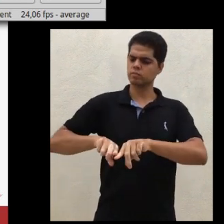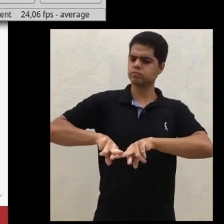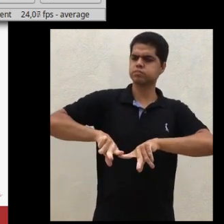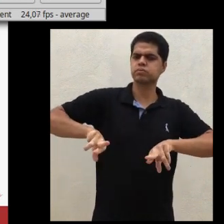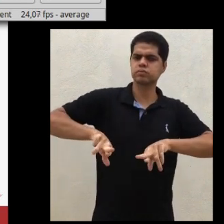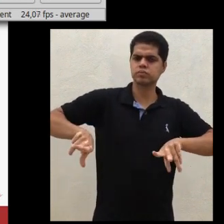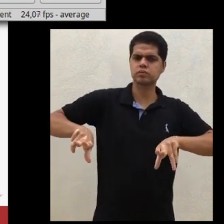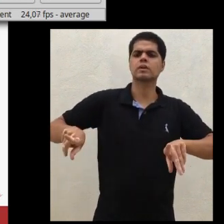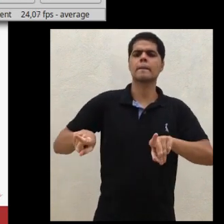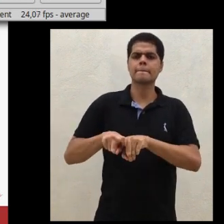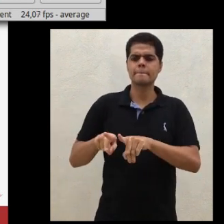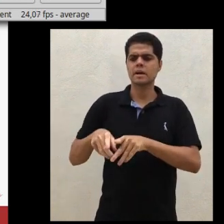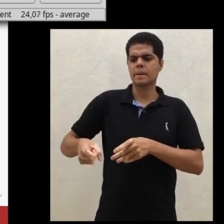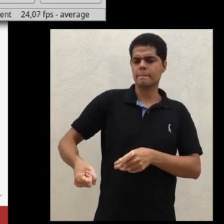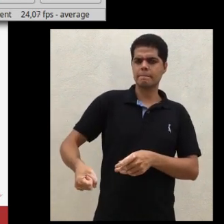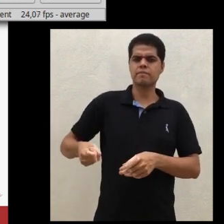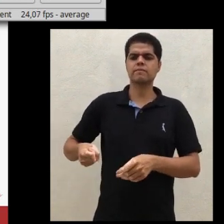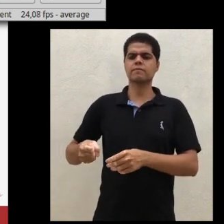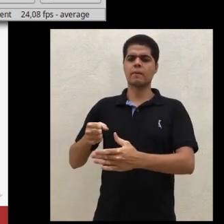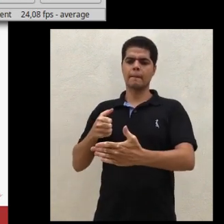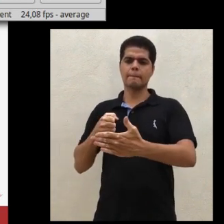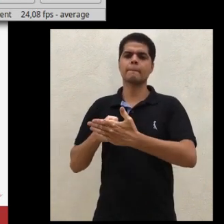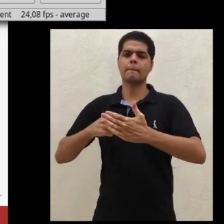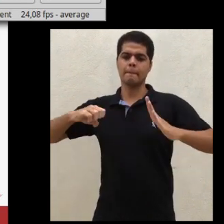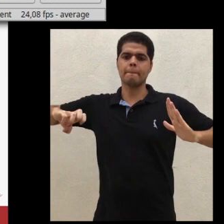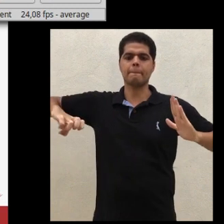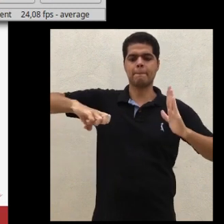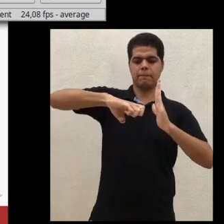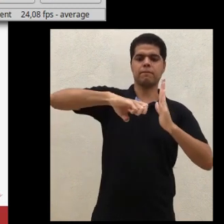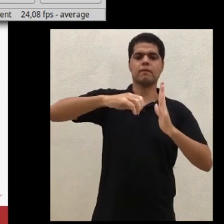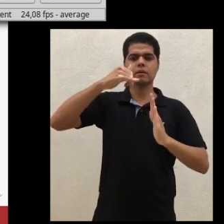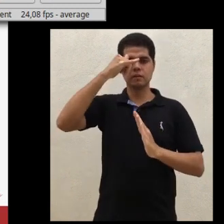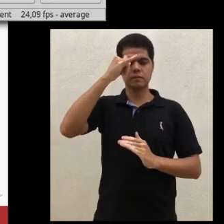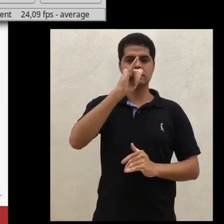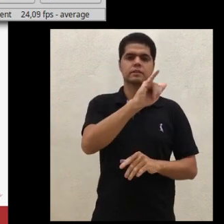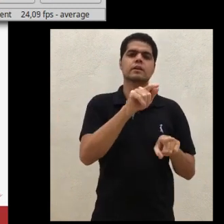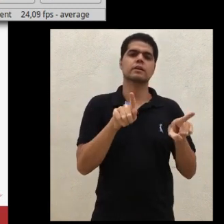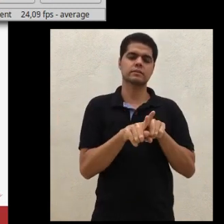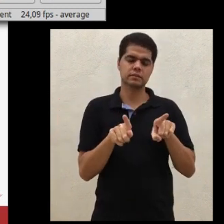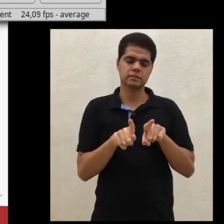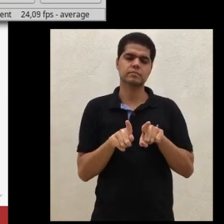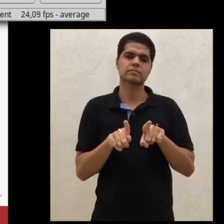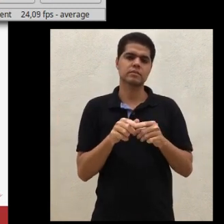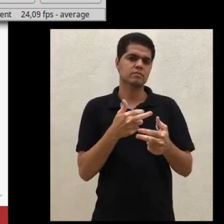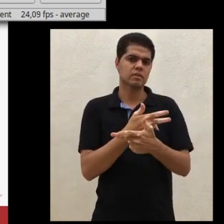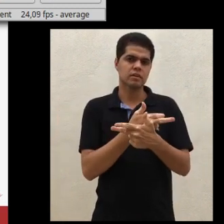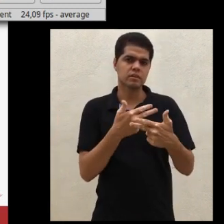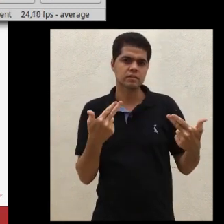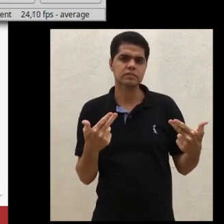avaliar freio anti-travamento, sistema anti-colisão de veículo, né?